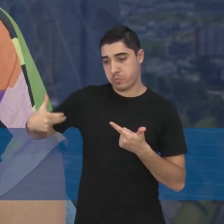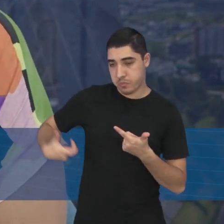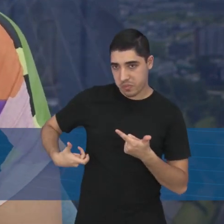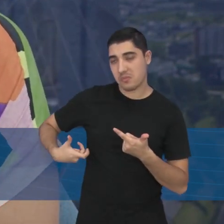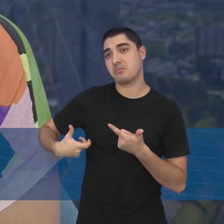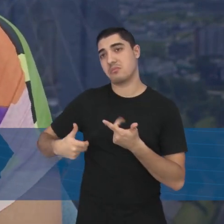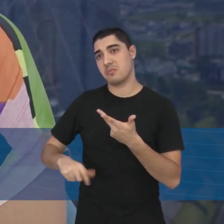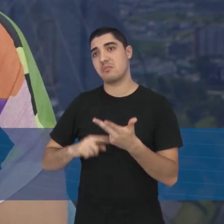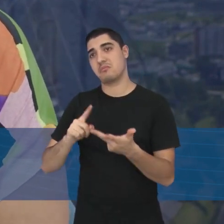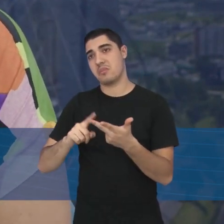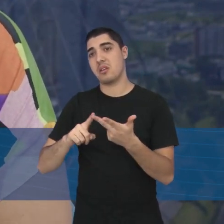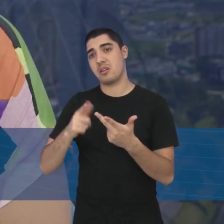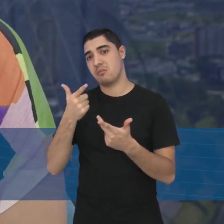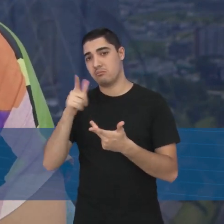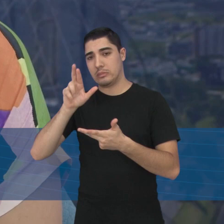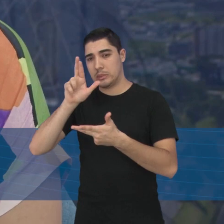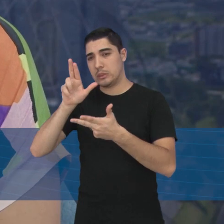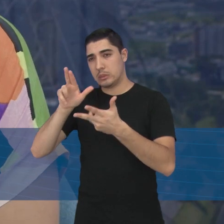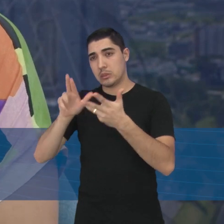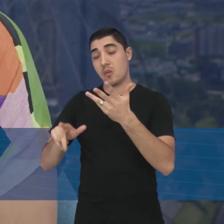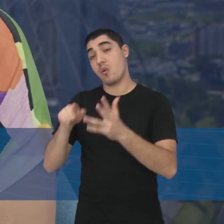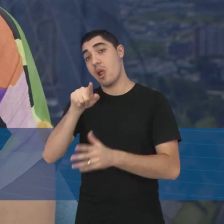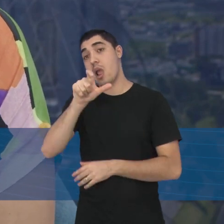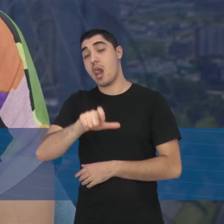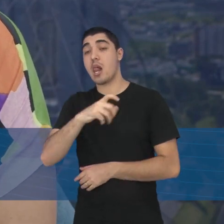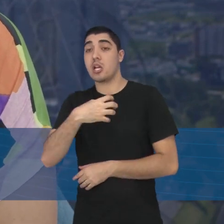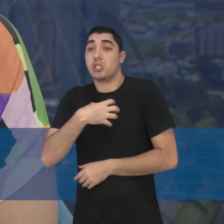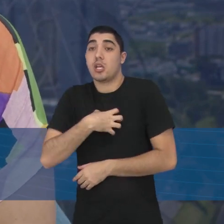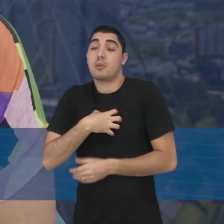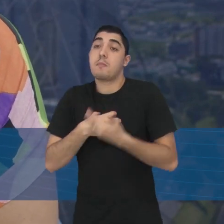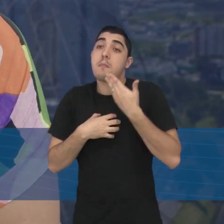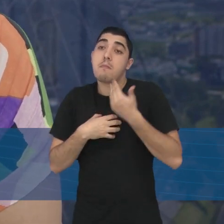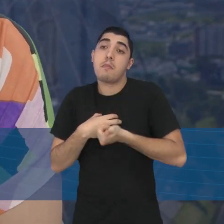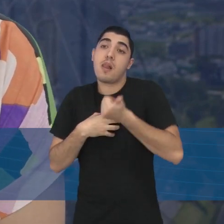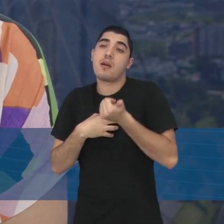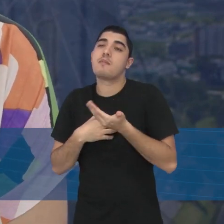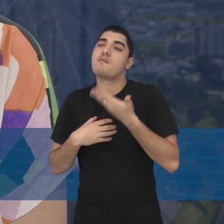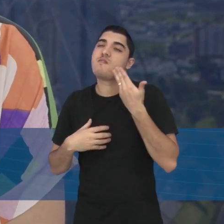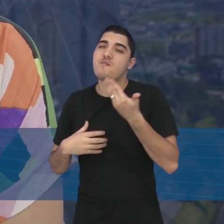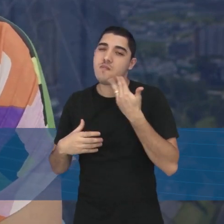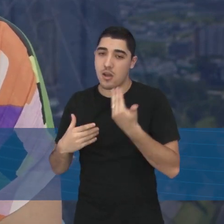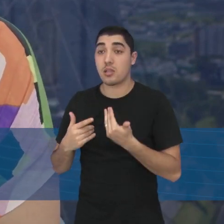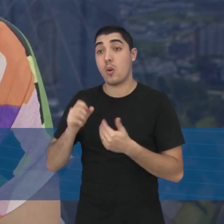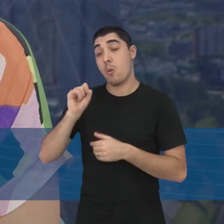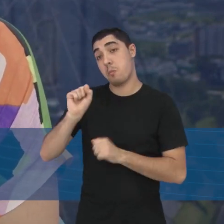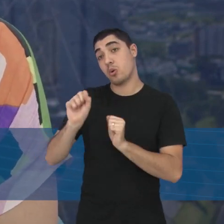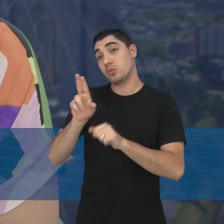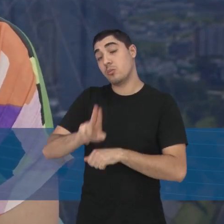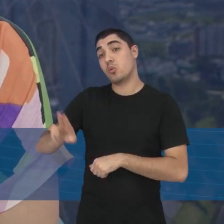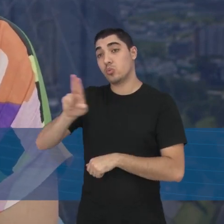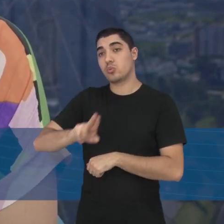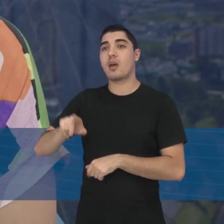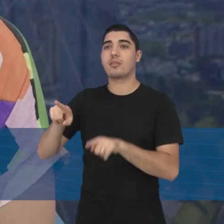de acordo com o estilo de vida, de acordo com o que ela achar mais fácil para ela, ou se ela prefere pôr um DIU, o SUS